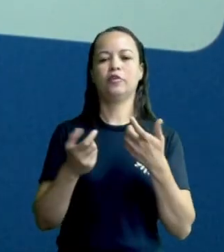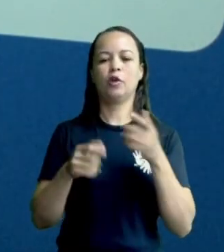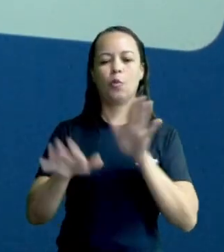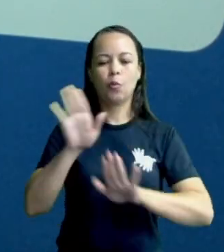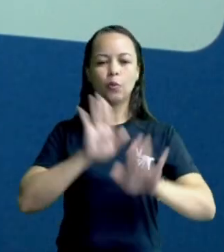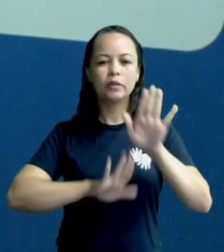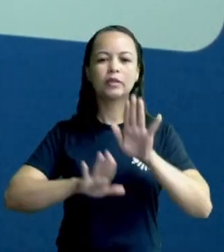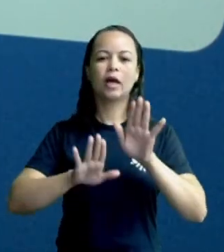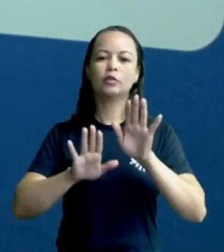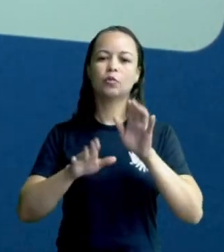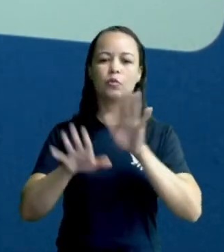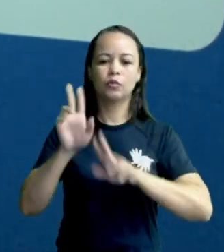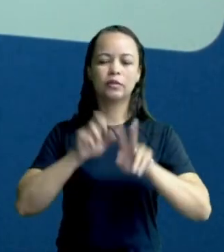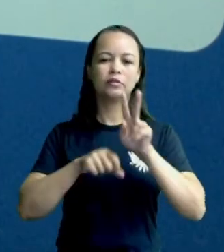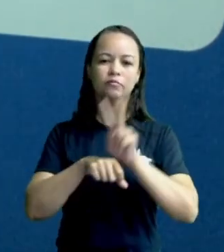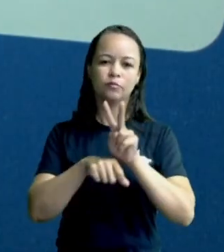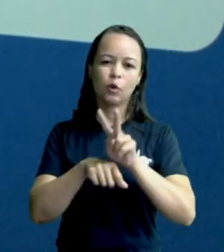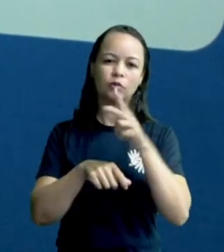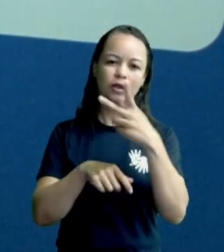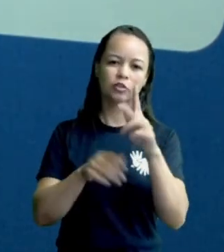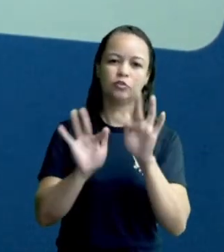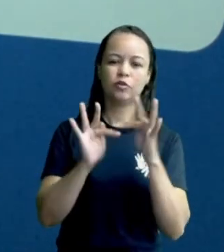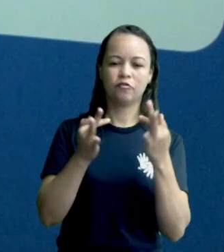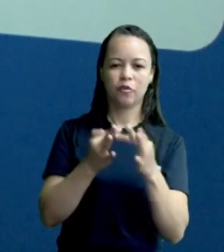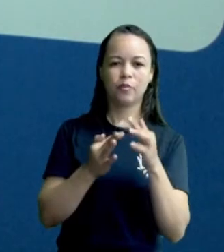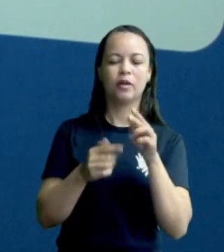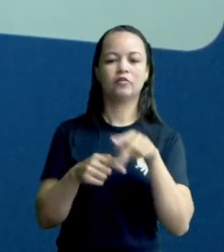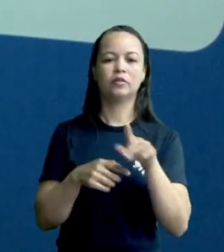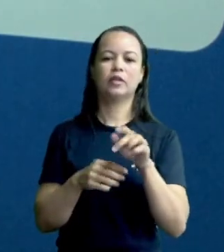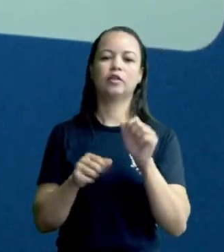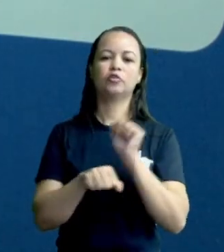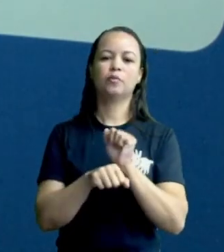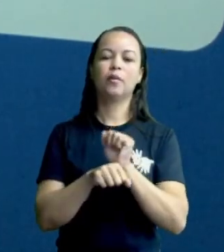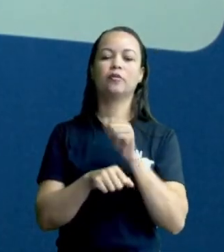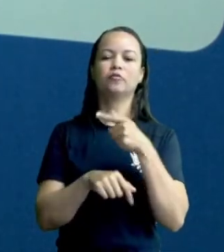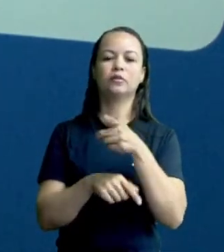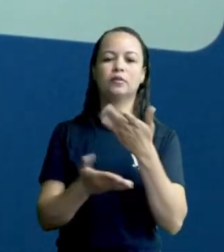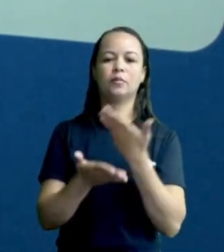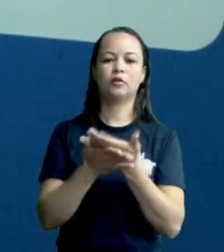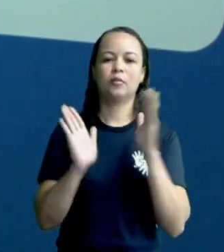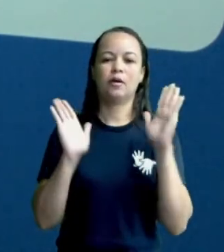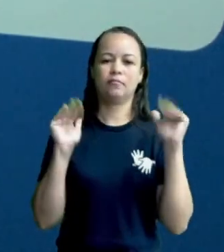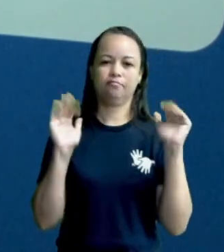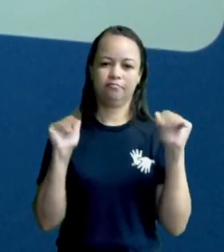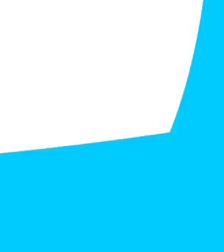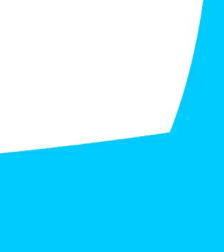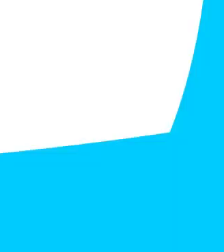de você e cuide de sua família, tá certo? Espero vocês na próxima aula. Tchau, tchau!